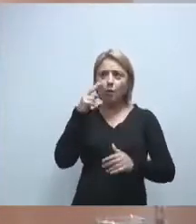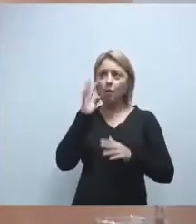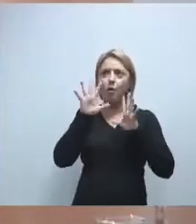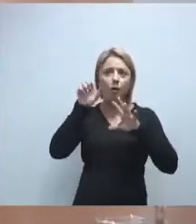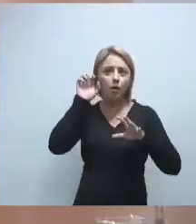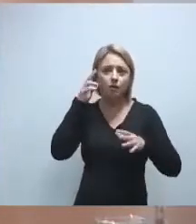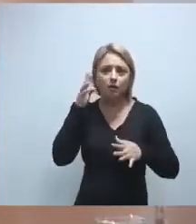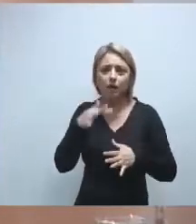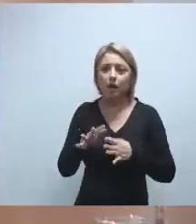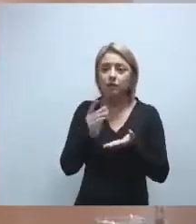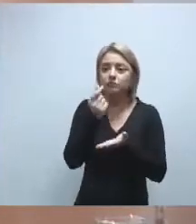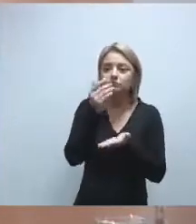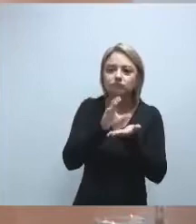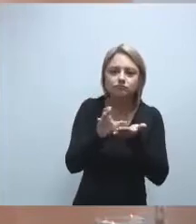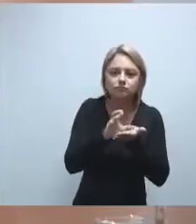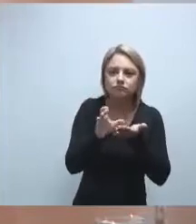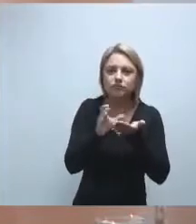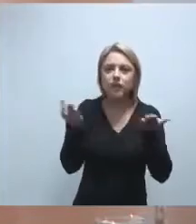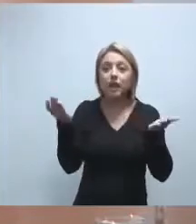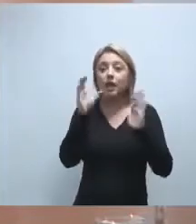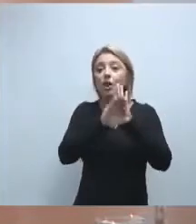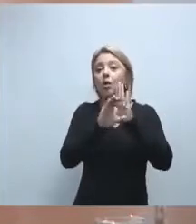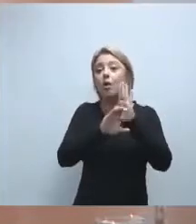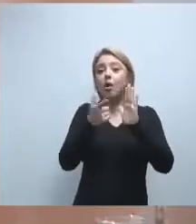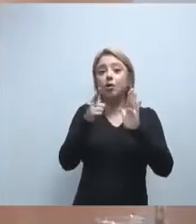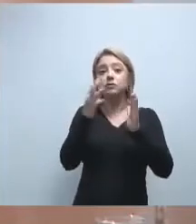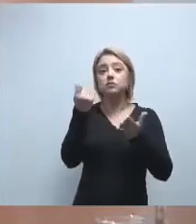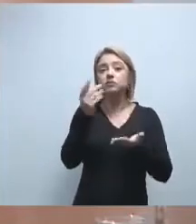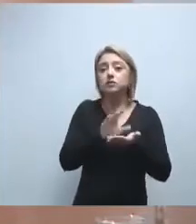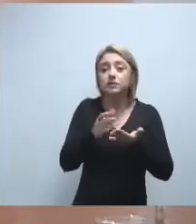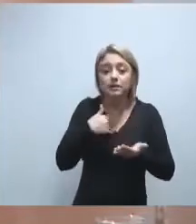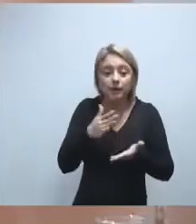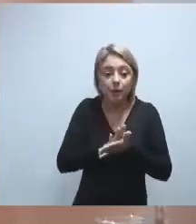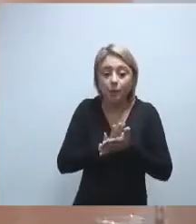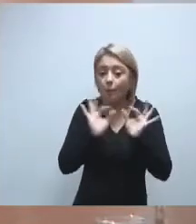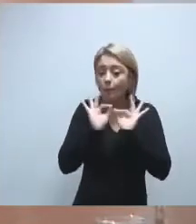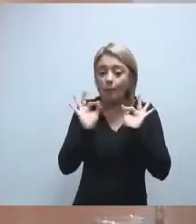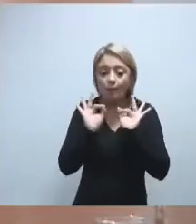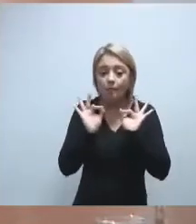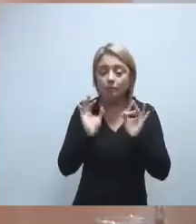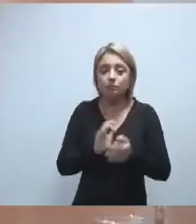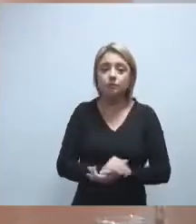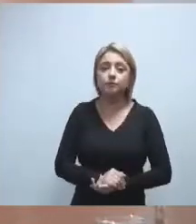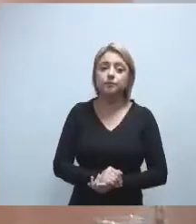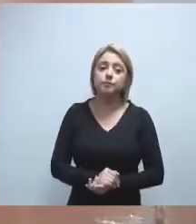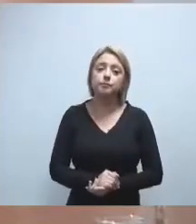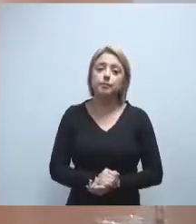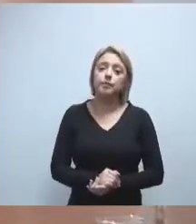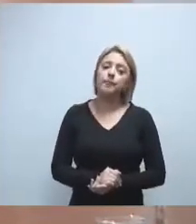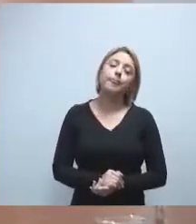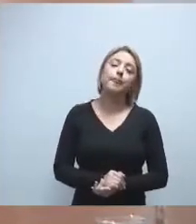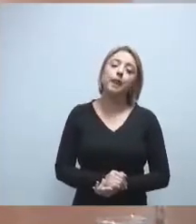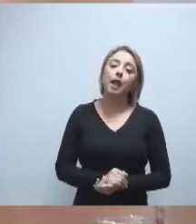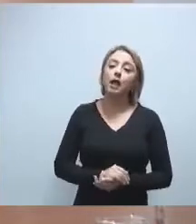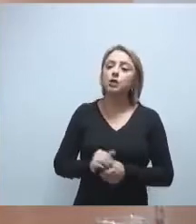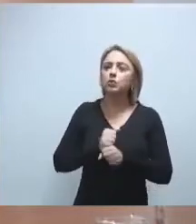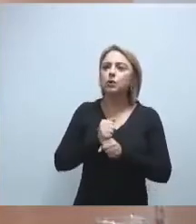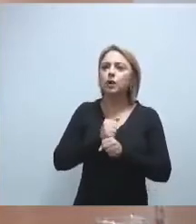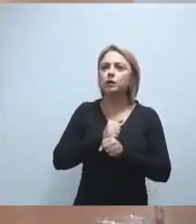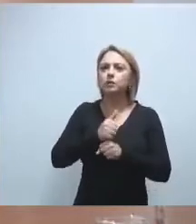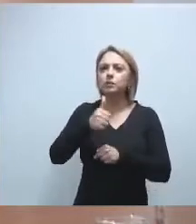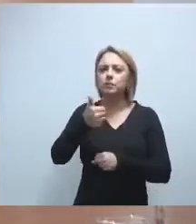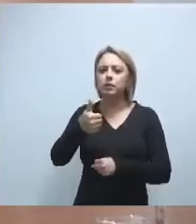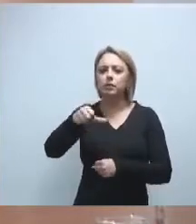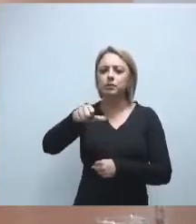vida quer dizer nem código tributário tinha na mão aí e isso em 1982